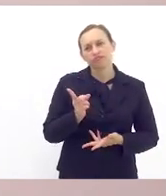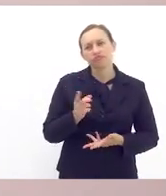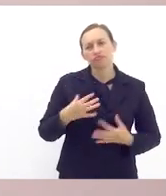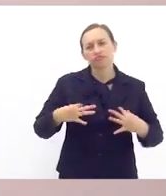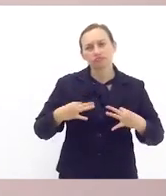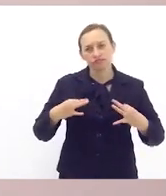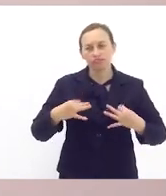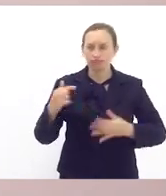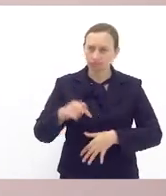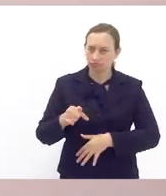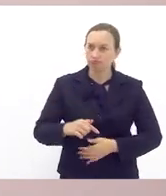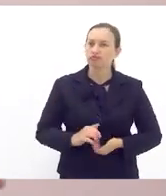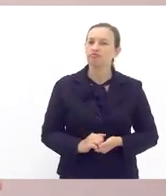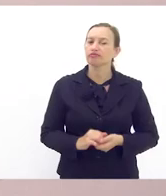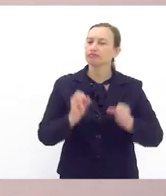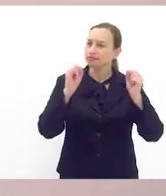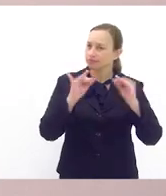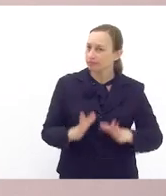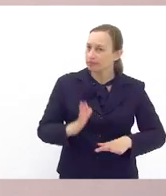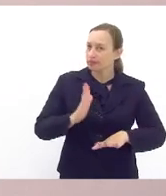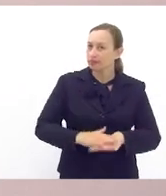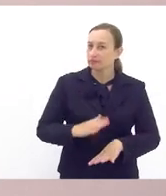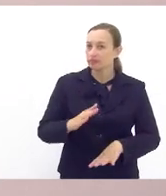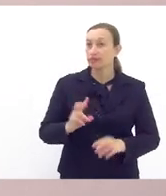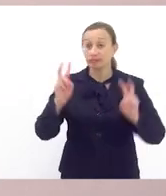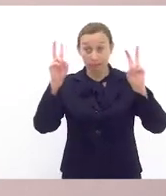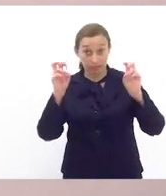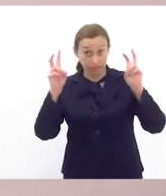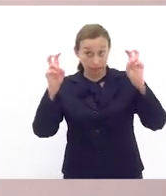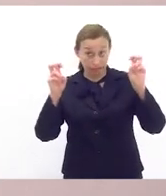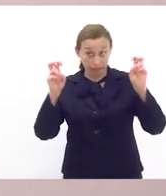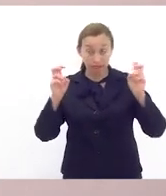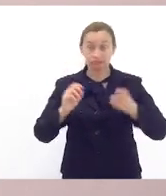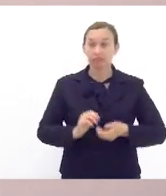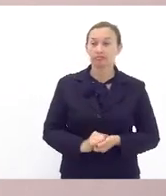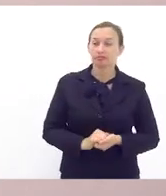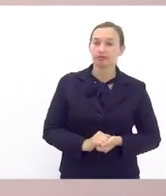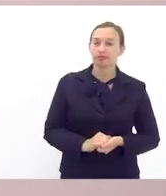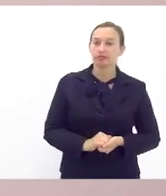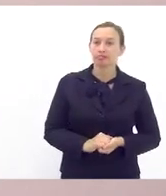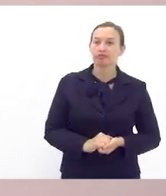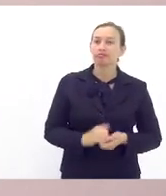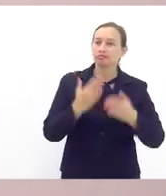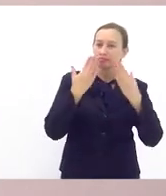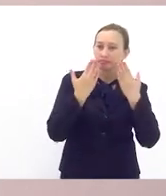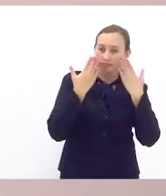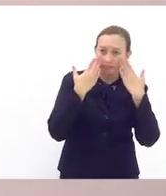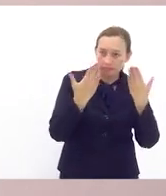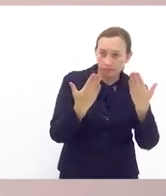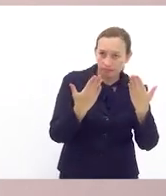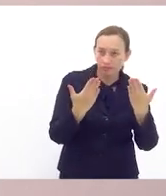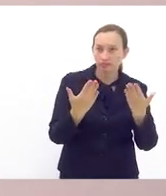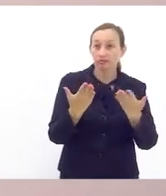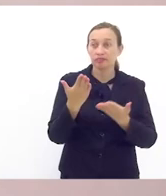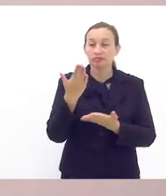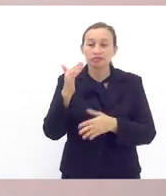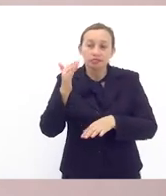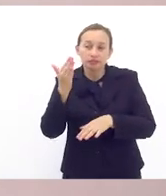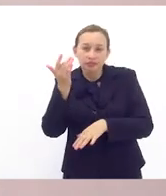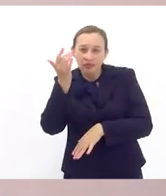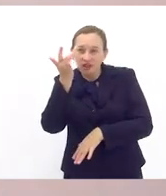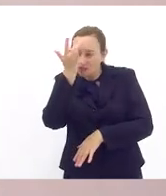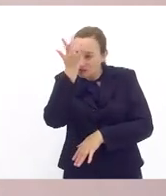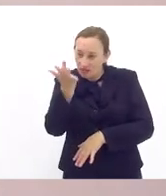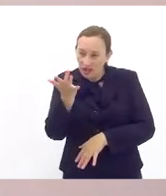à disposição para esclarecer outros pontos né com apresentação talvez fosse mais fácil de visualizar